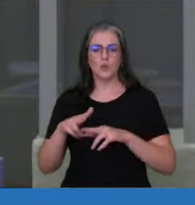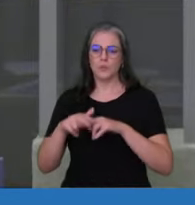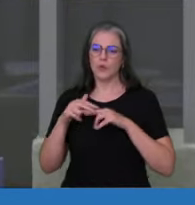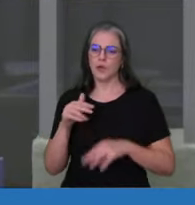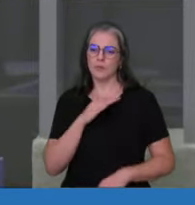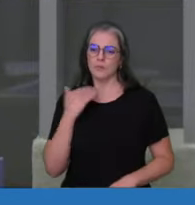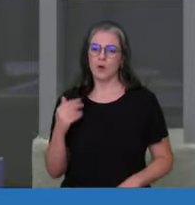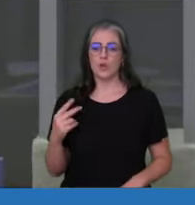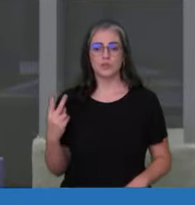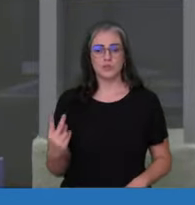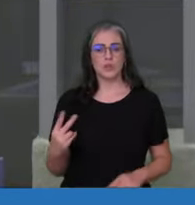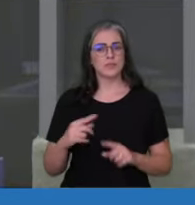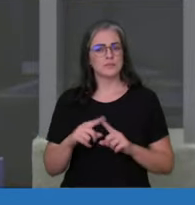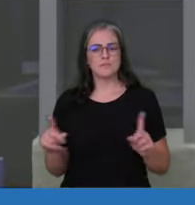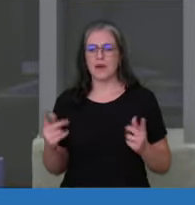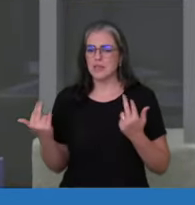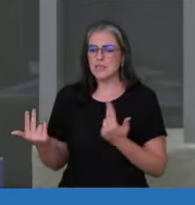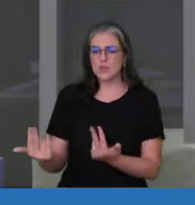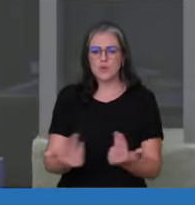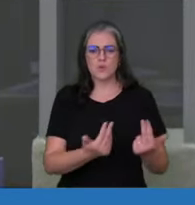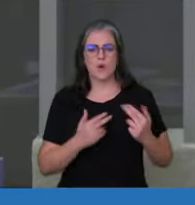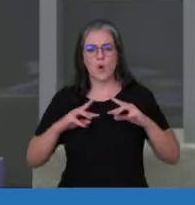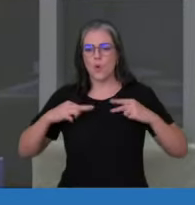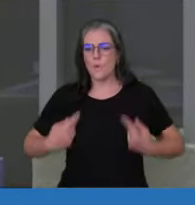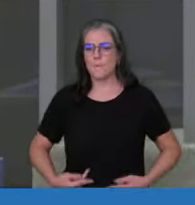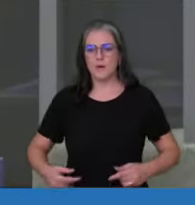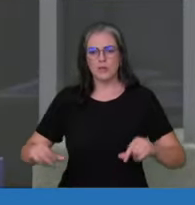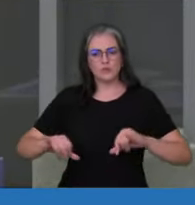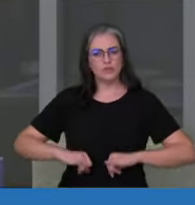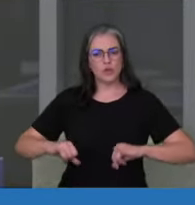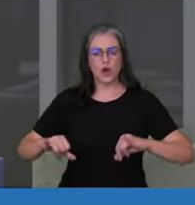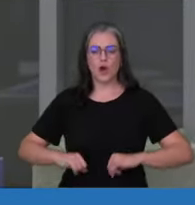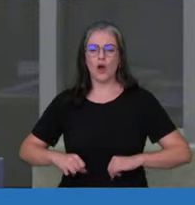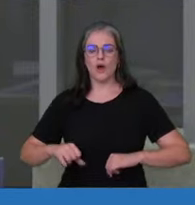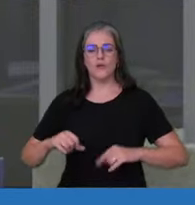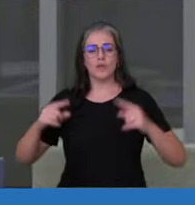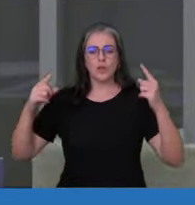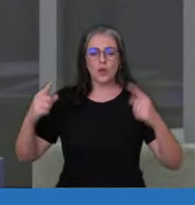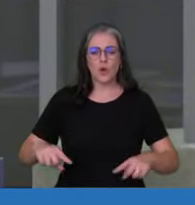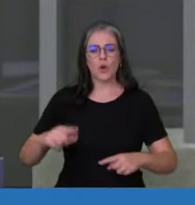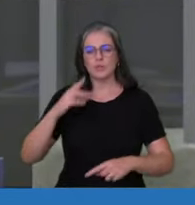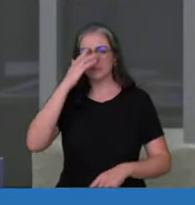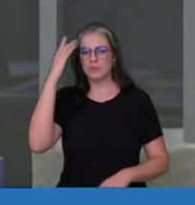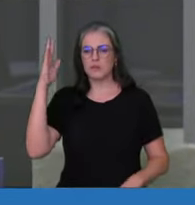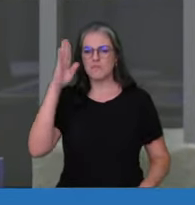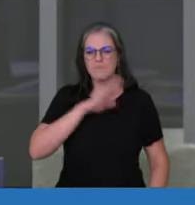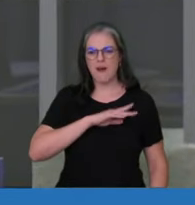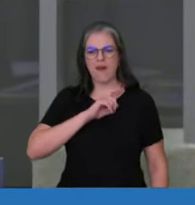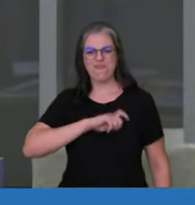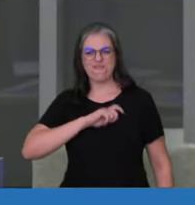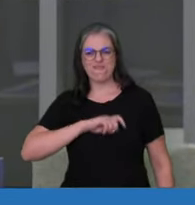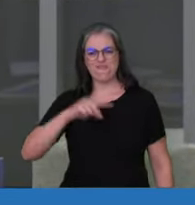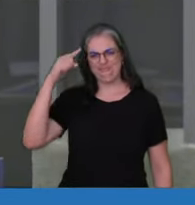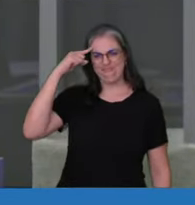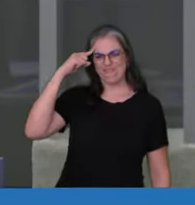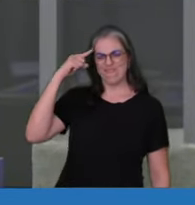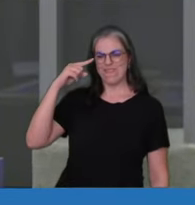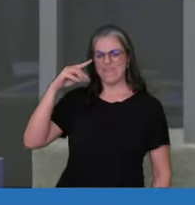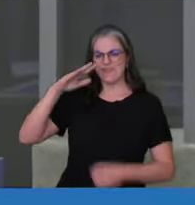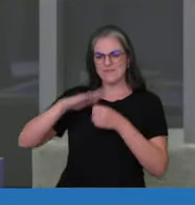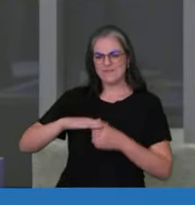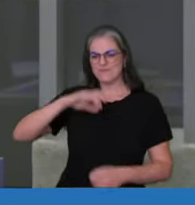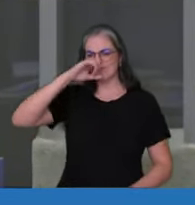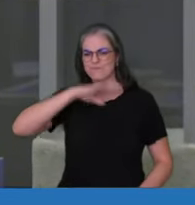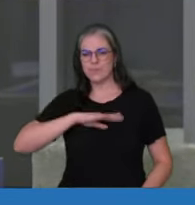da humanidade contra os cruéis, os psicopatas, os opressores, os Judas,